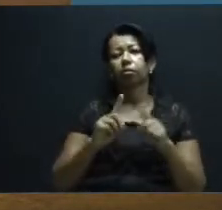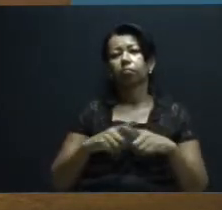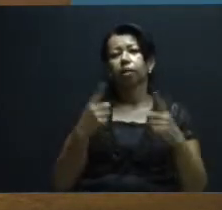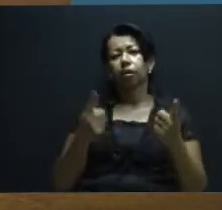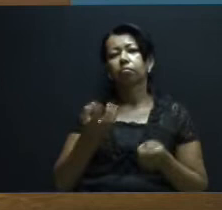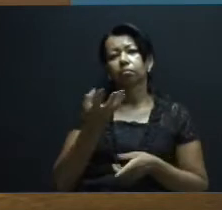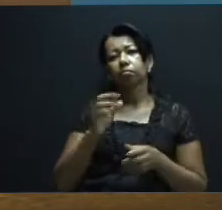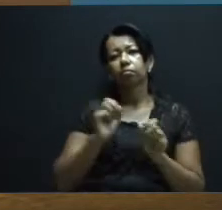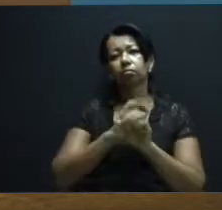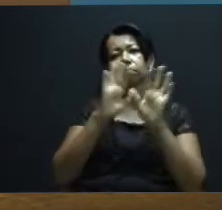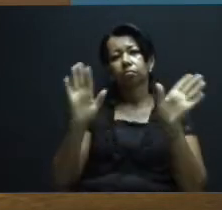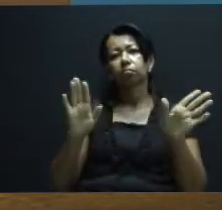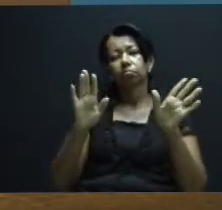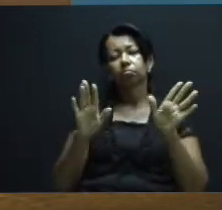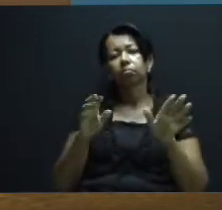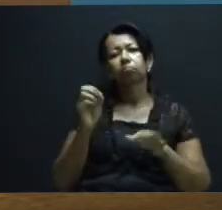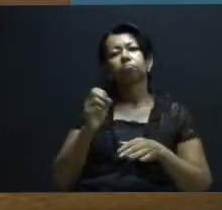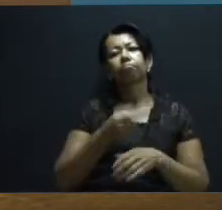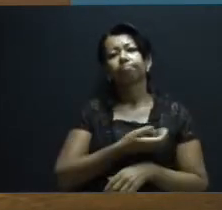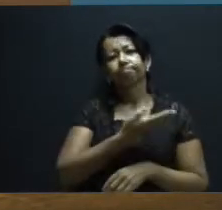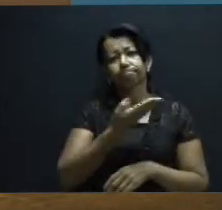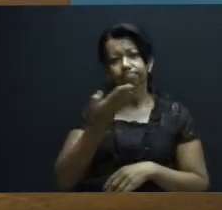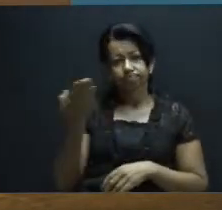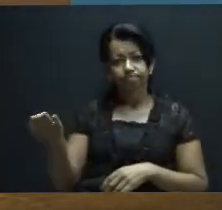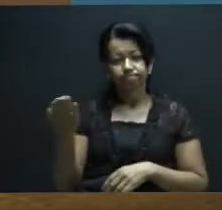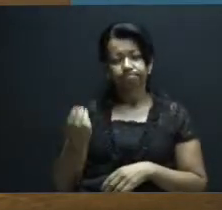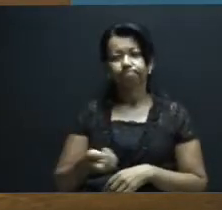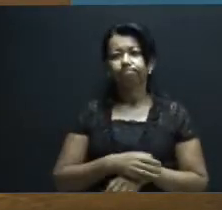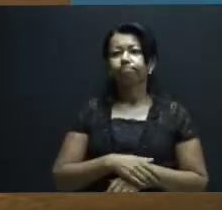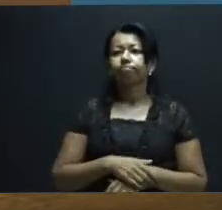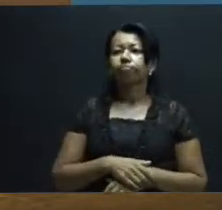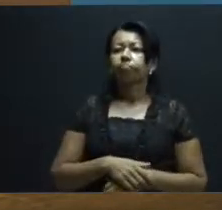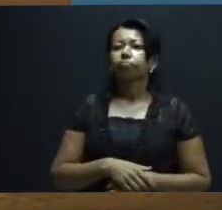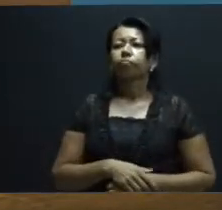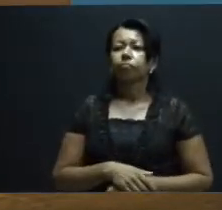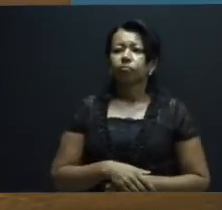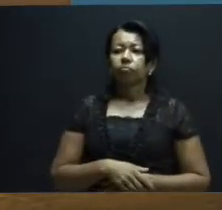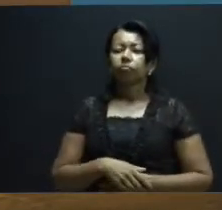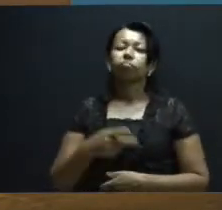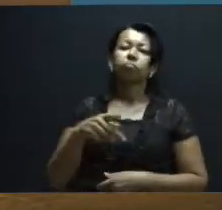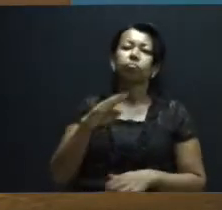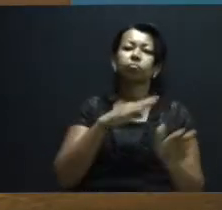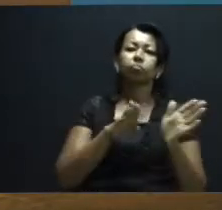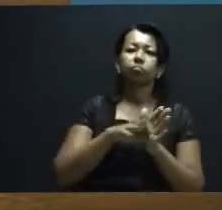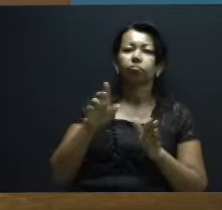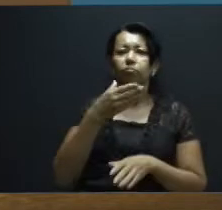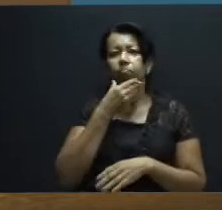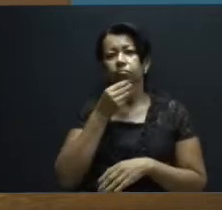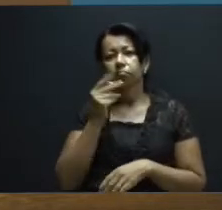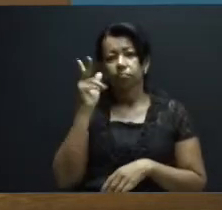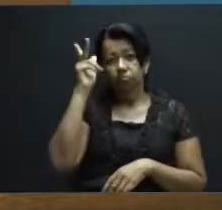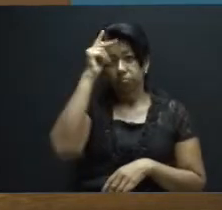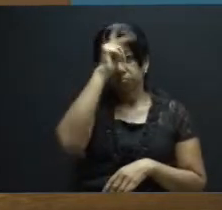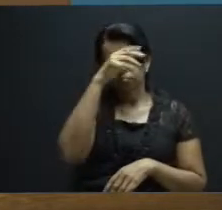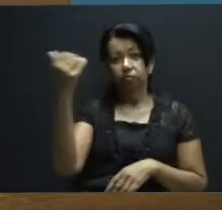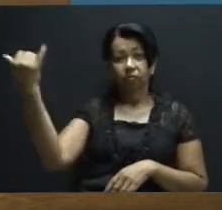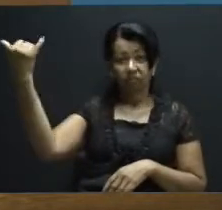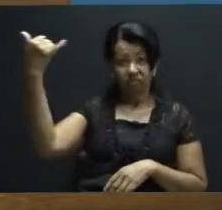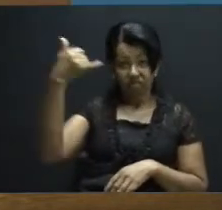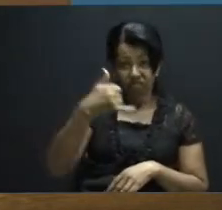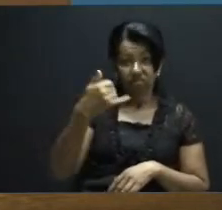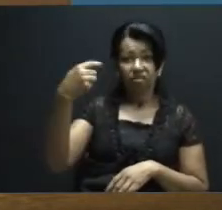quero esclarecer que fala publicamente publicamente se esse prefeito enviar